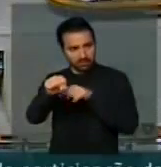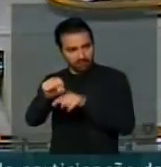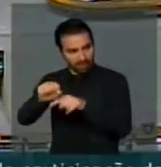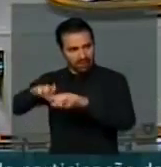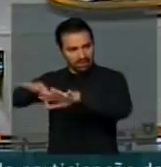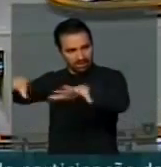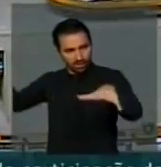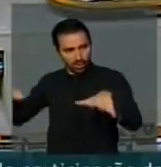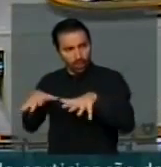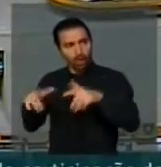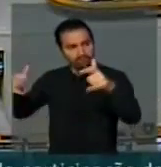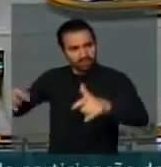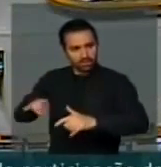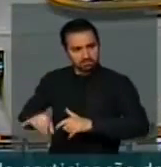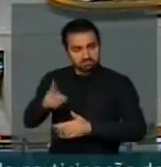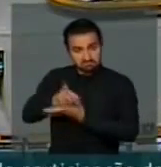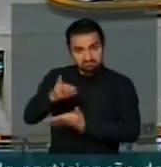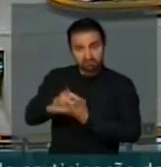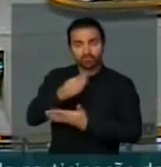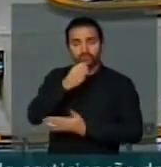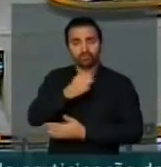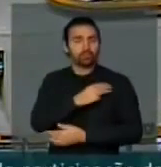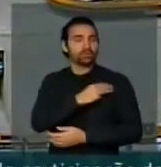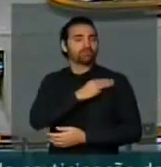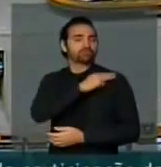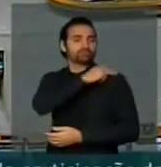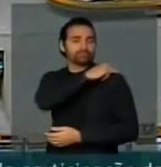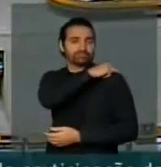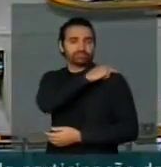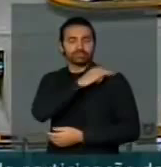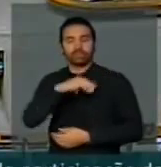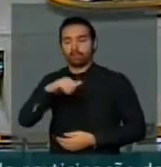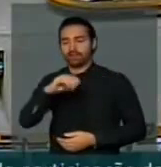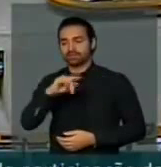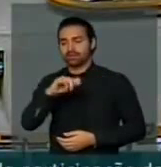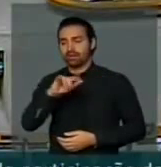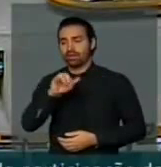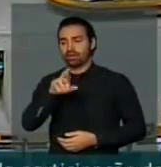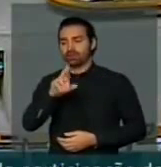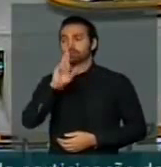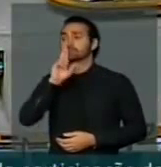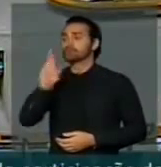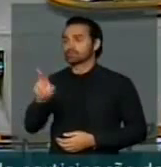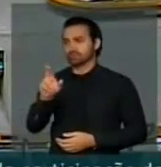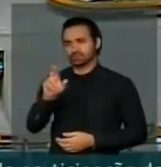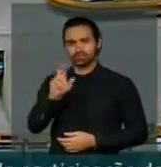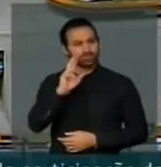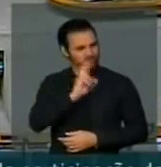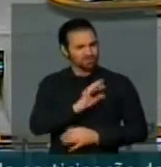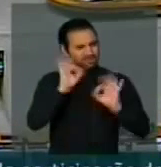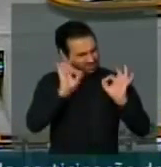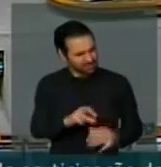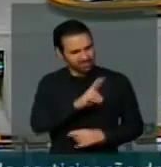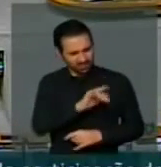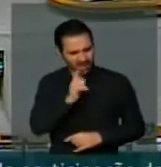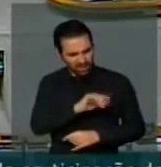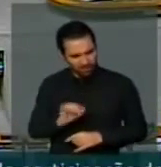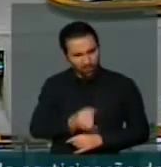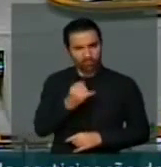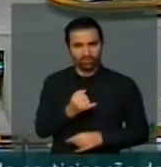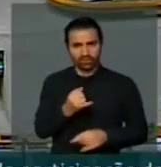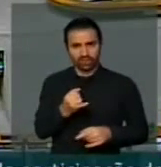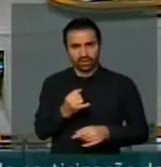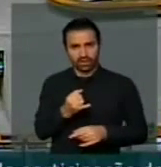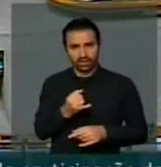manter aquela localidade, o general Mascarenhas redarguiu: General, o senhor tem certeza de que vai aproveitar